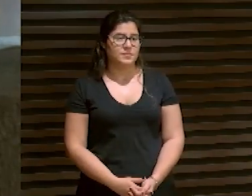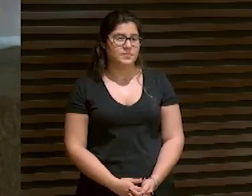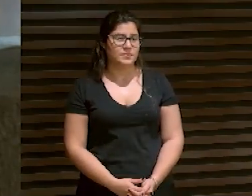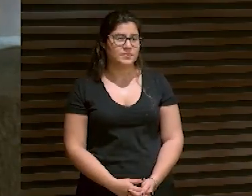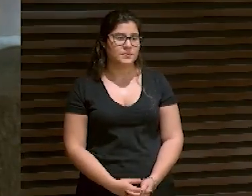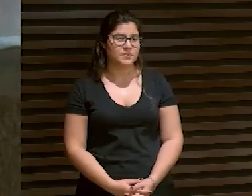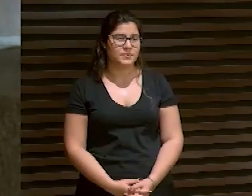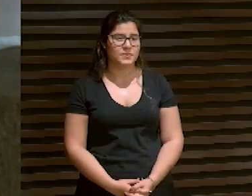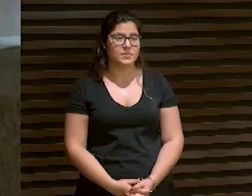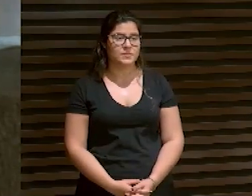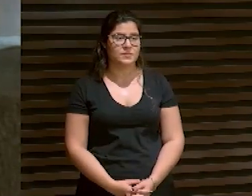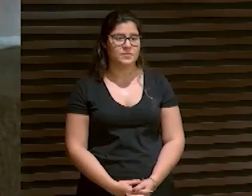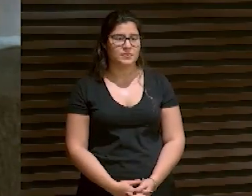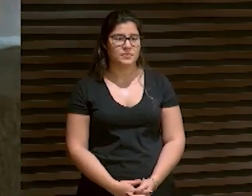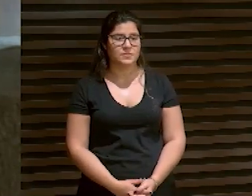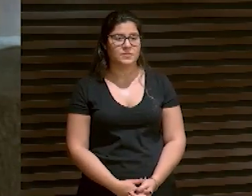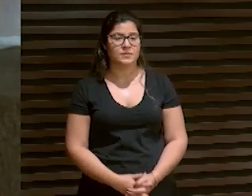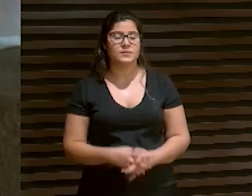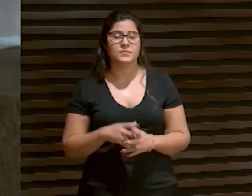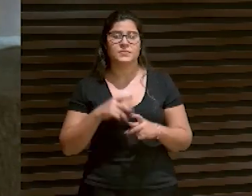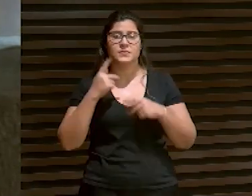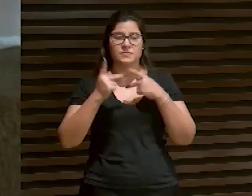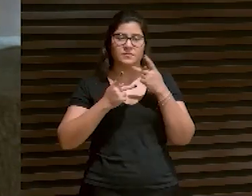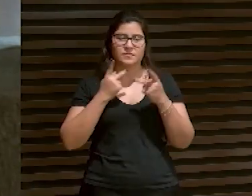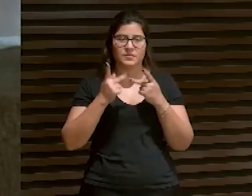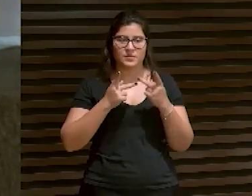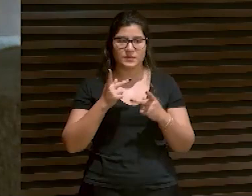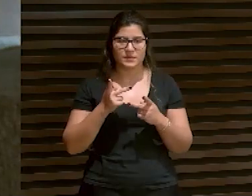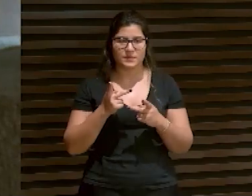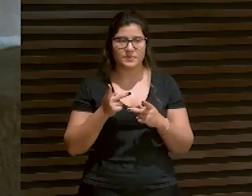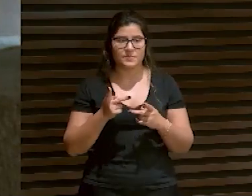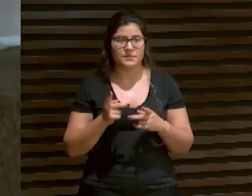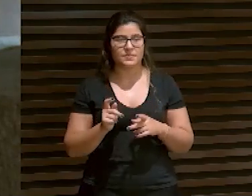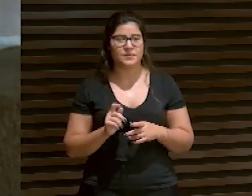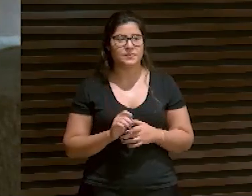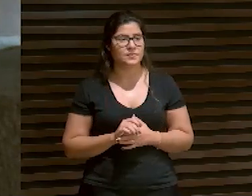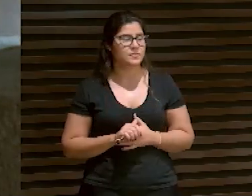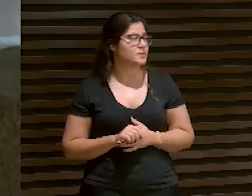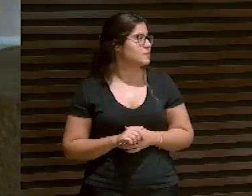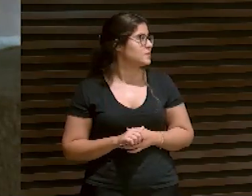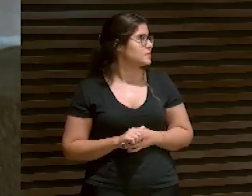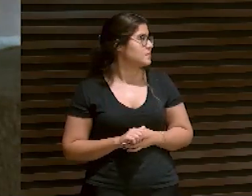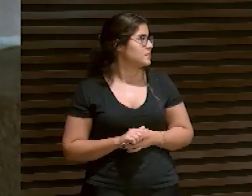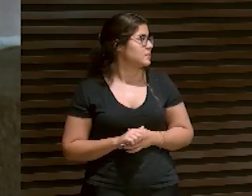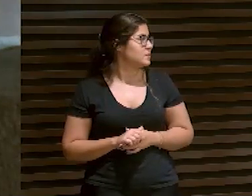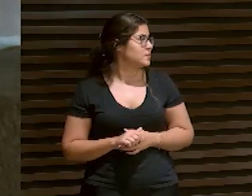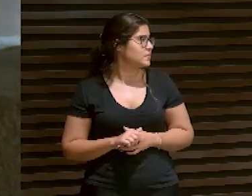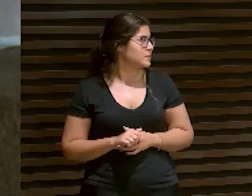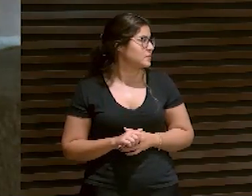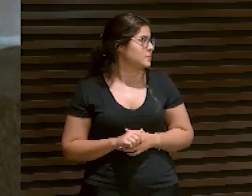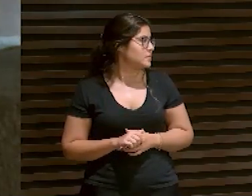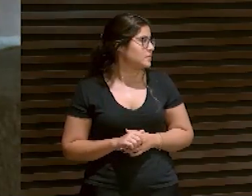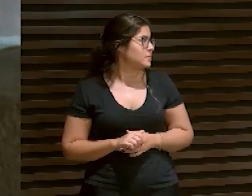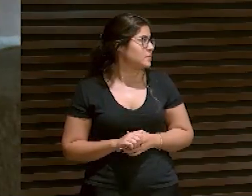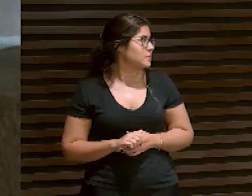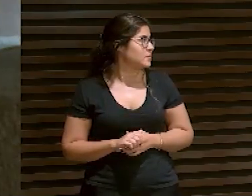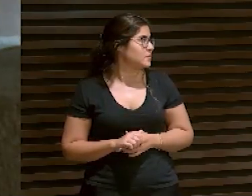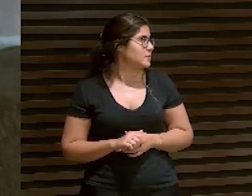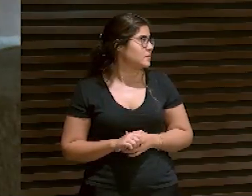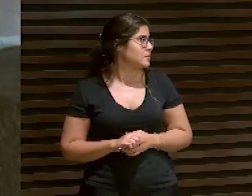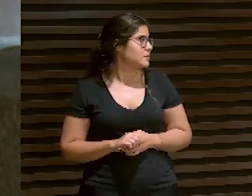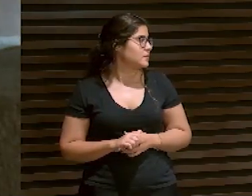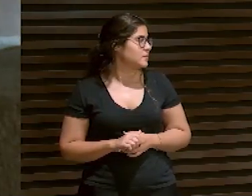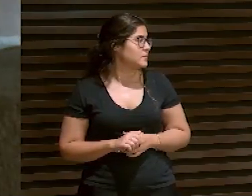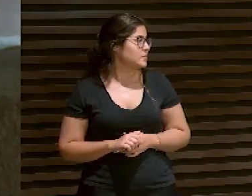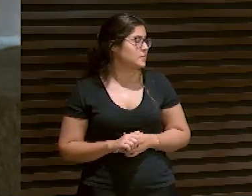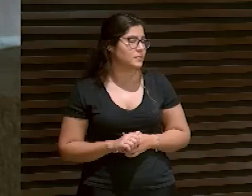Fala que a maldição também... Irmão, abre no Êxodo 32, por gentileza. Melhor do que ficar aqui tentando relembrar, né, de